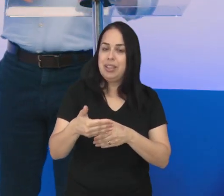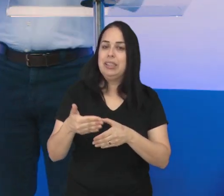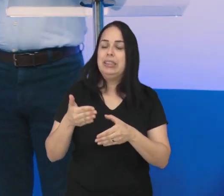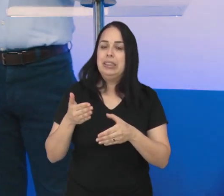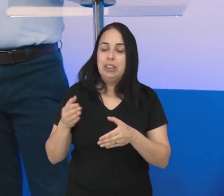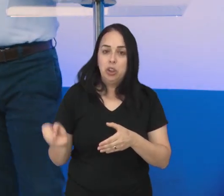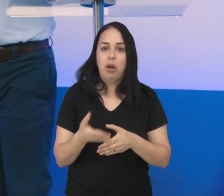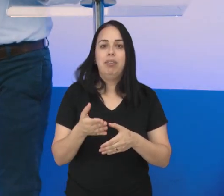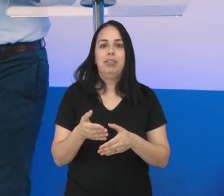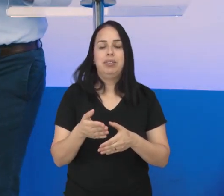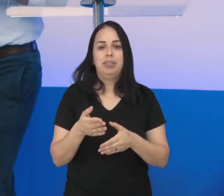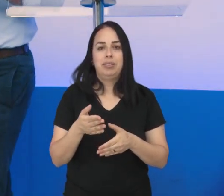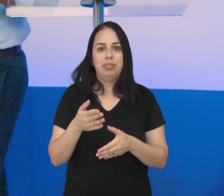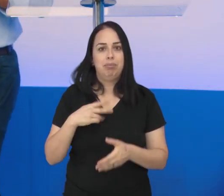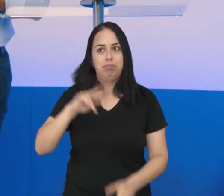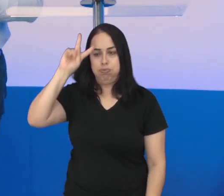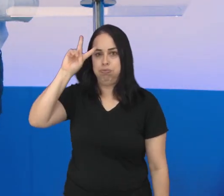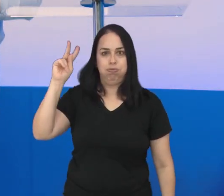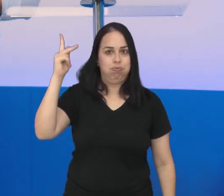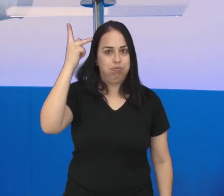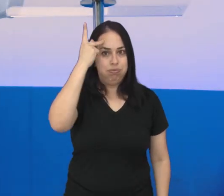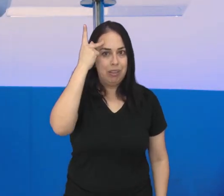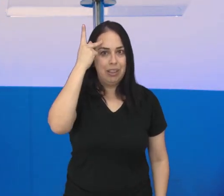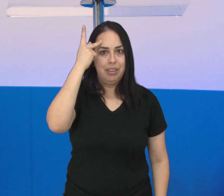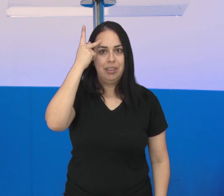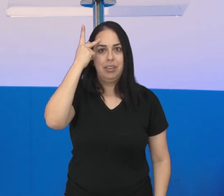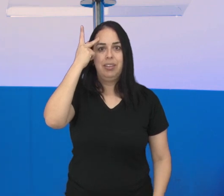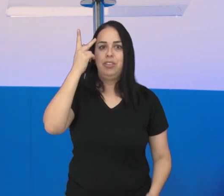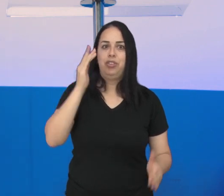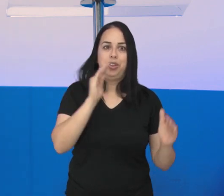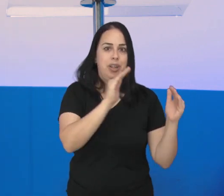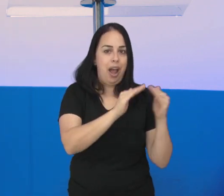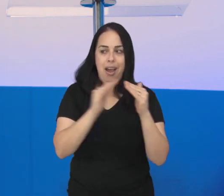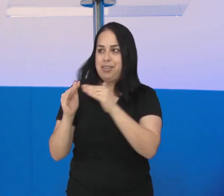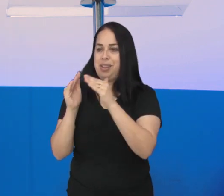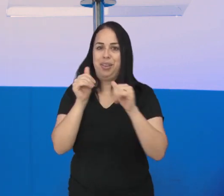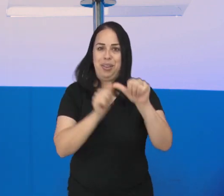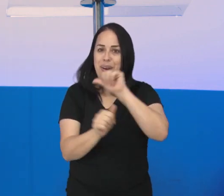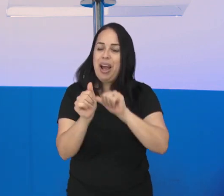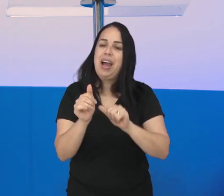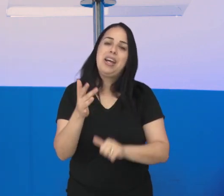ano sempre tem aquela máxima, né, de mudar os ares, trocar os ambientes de